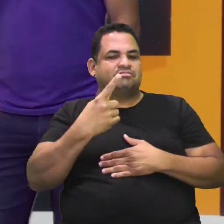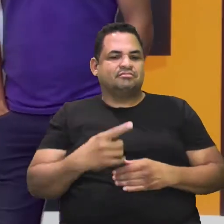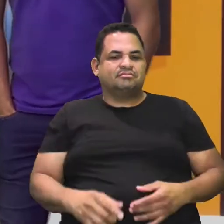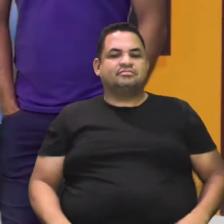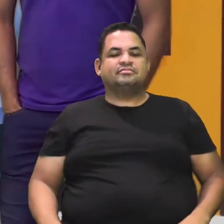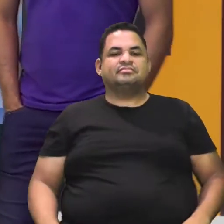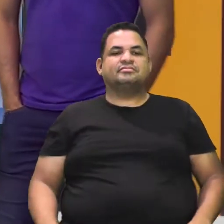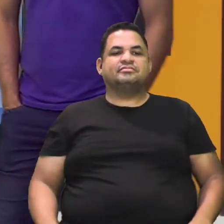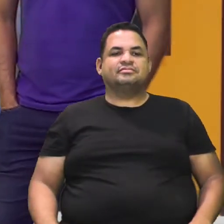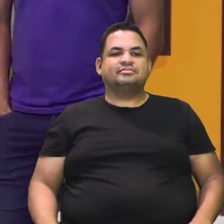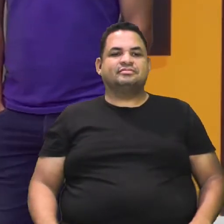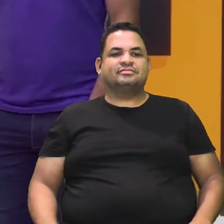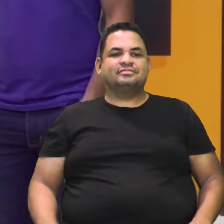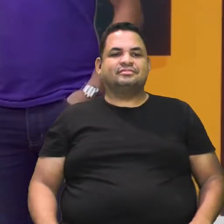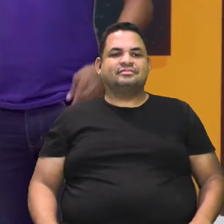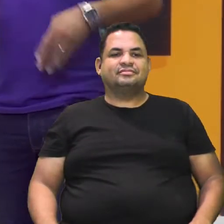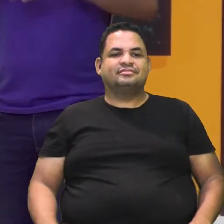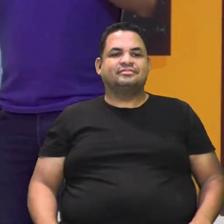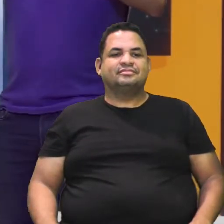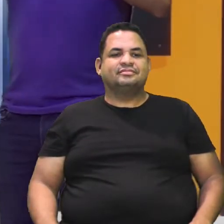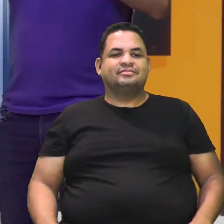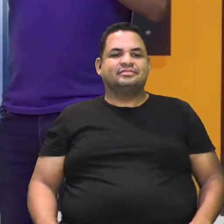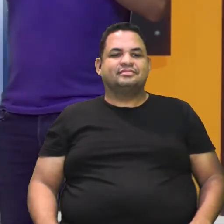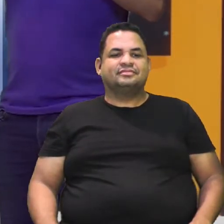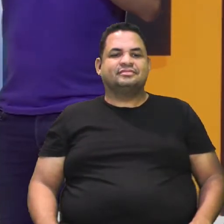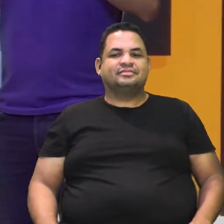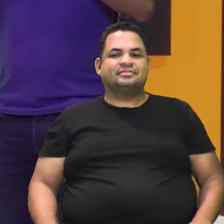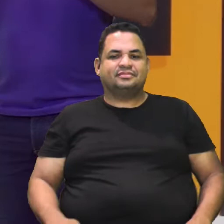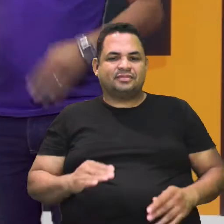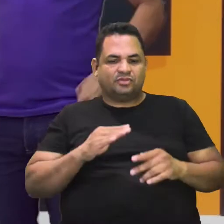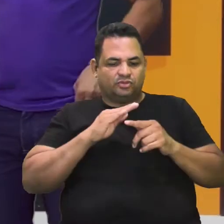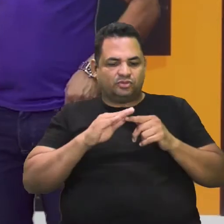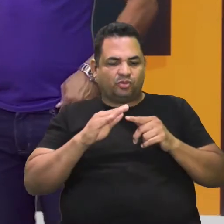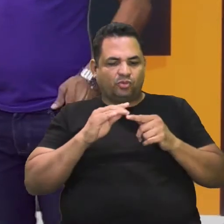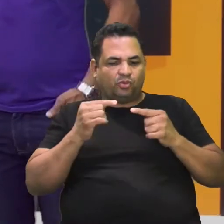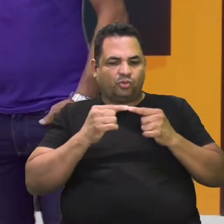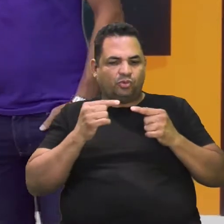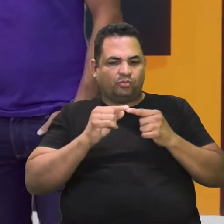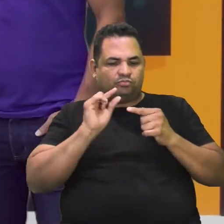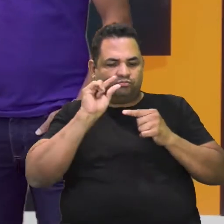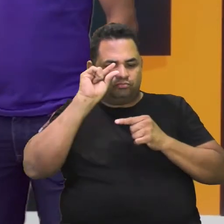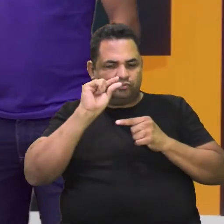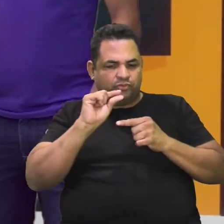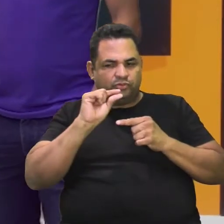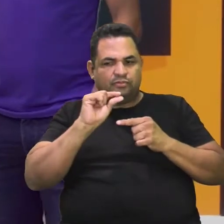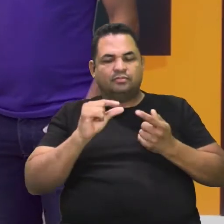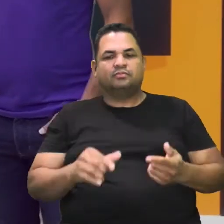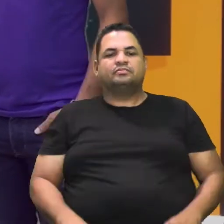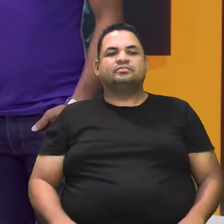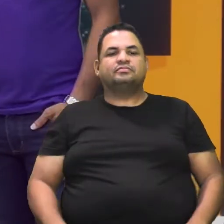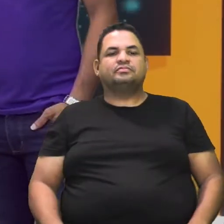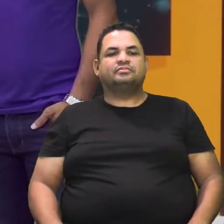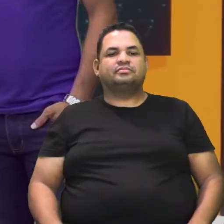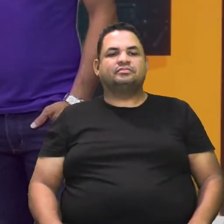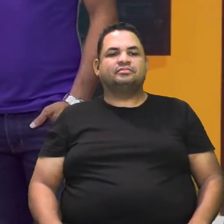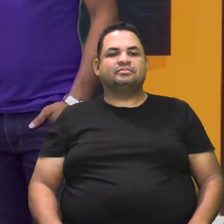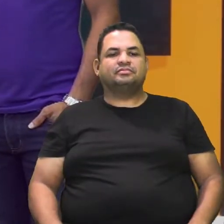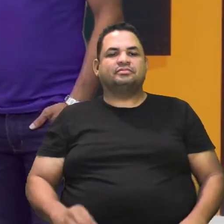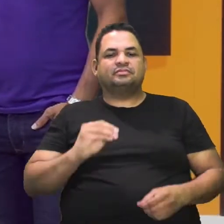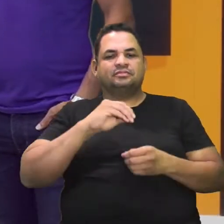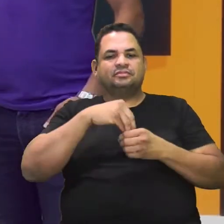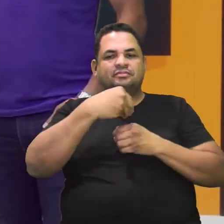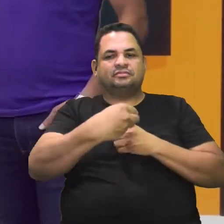observar, né? O que a gente falou de tangência? Tangência saiu pela tangente. Encostou um pouquinho, só raspou. Né? E a